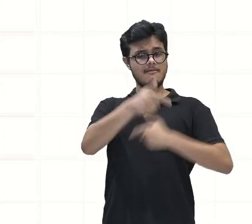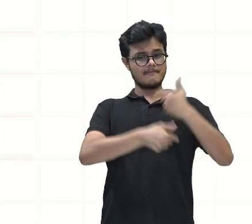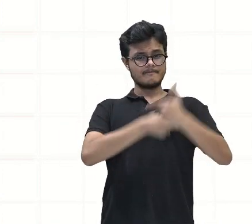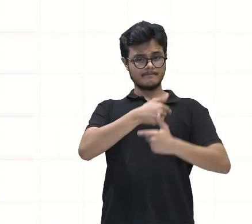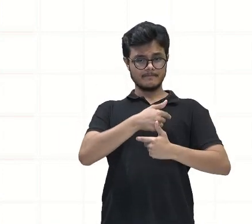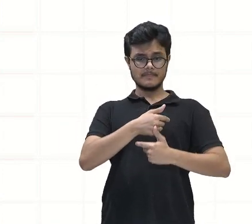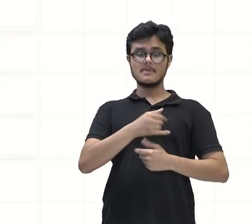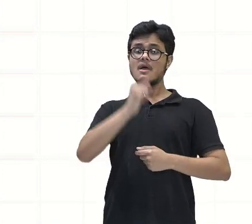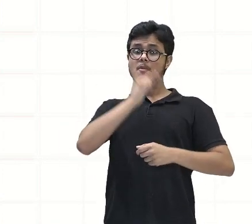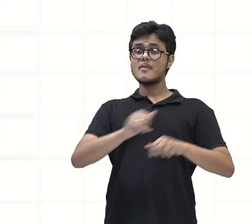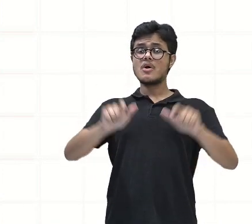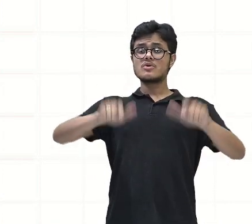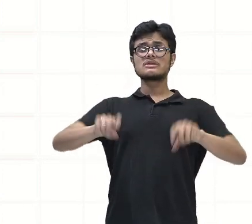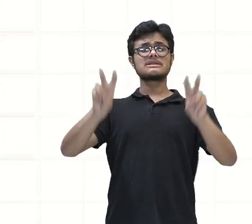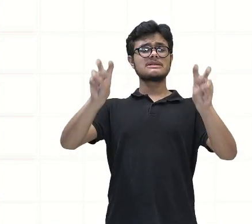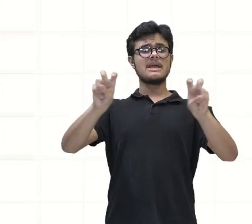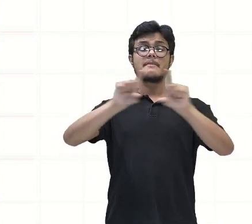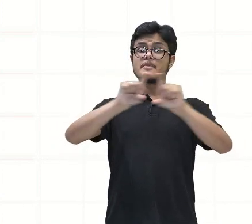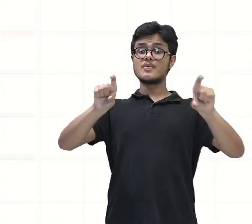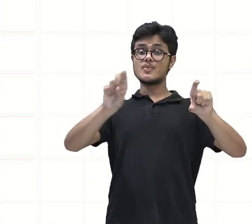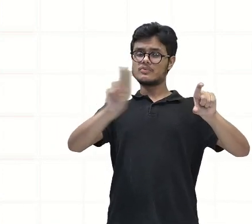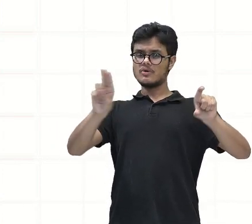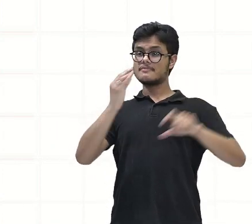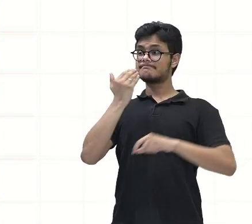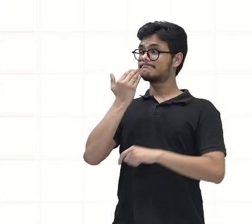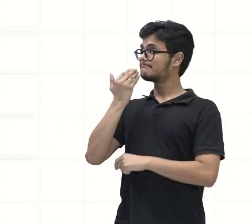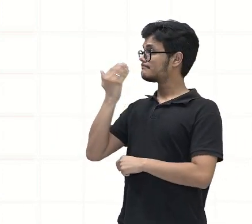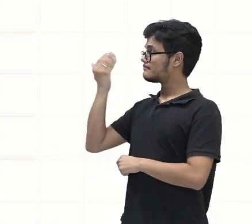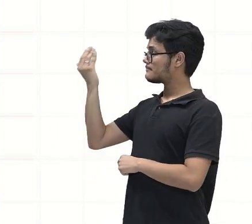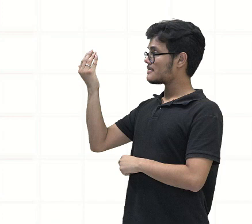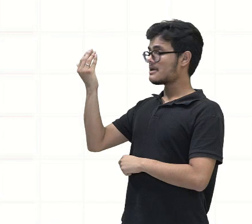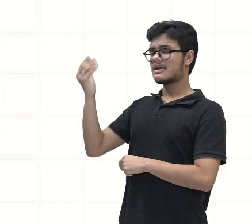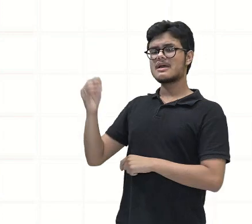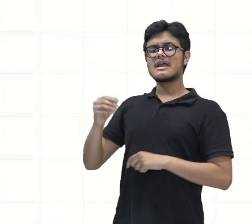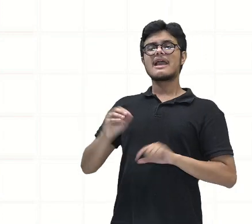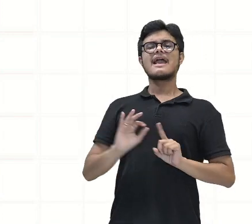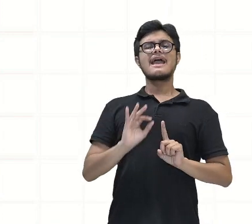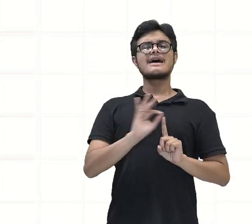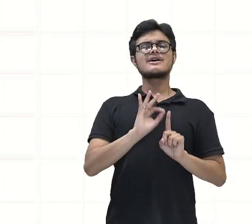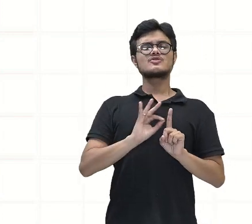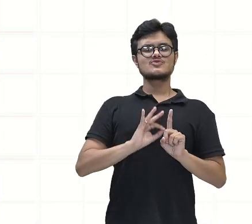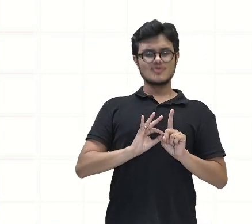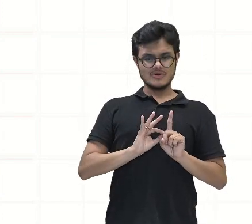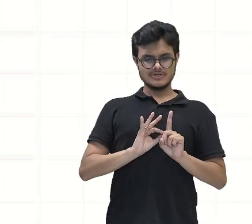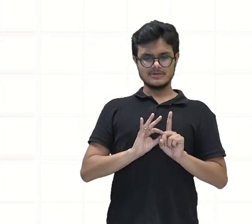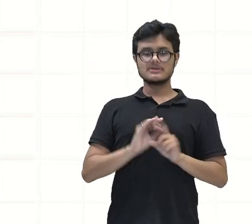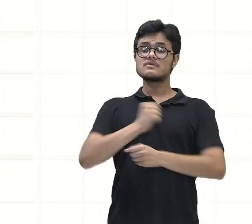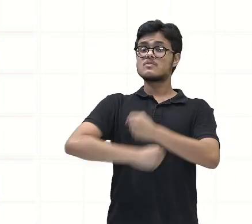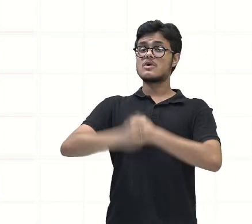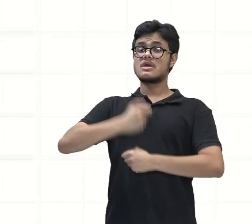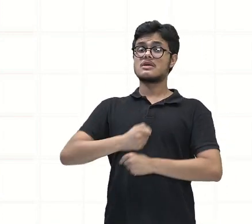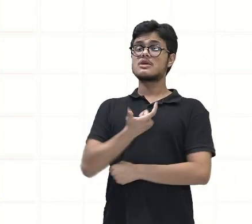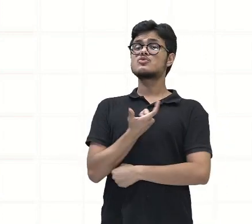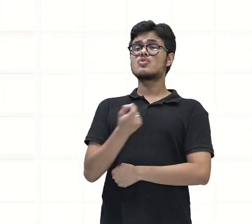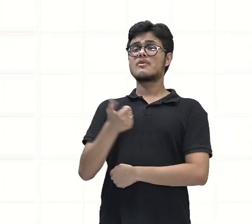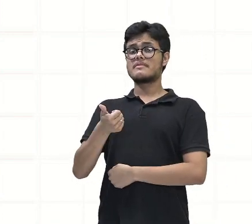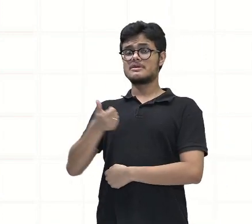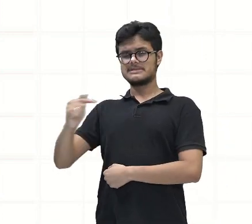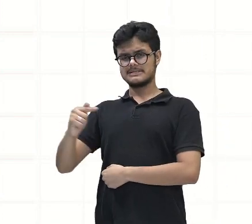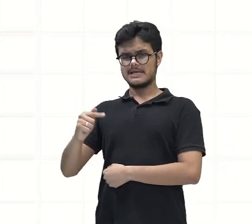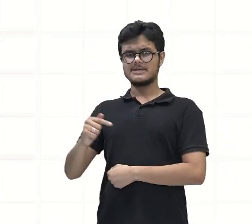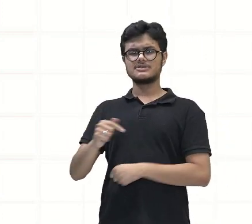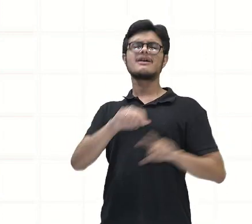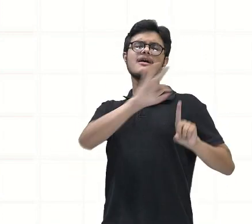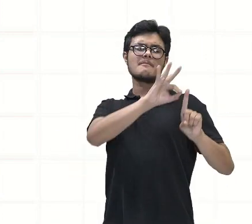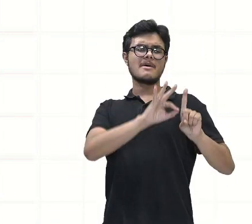temática qual é o título desse mapa soja 2017 Então esse mapa que ele vai trazer